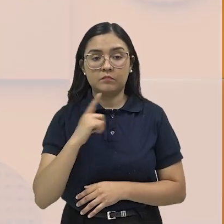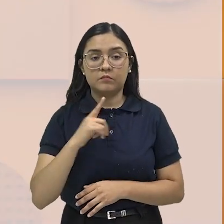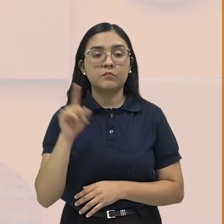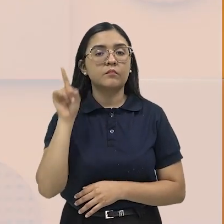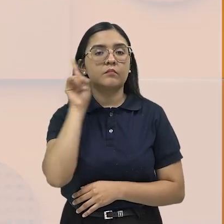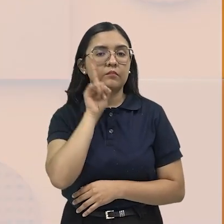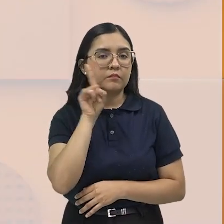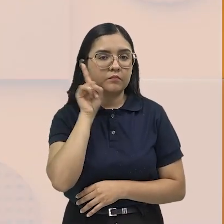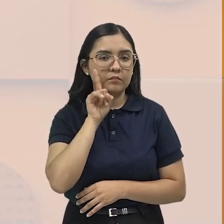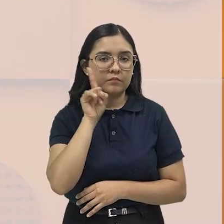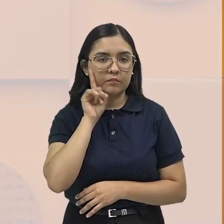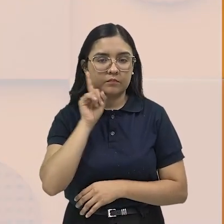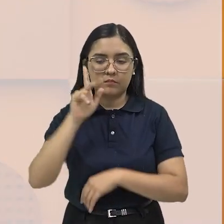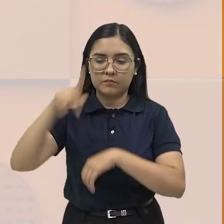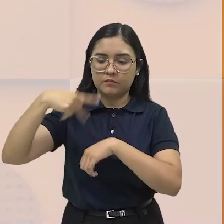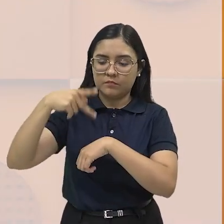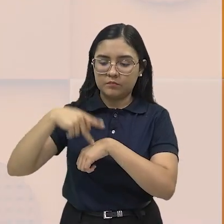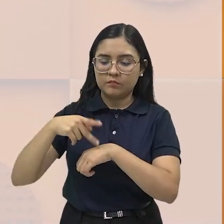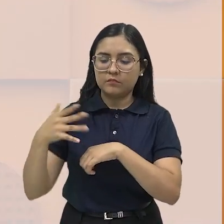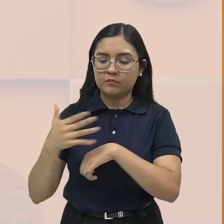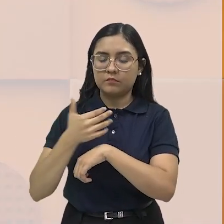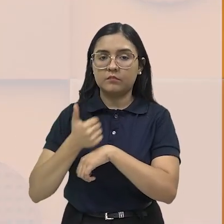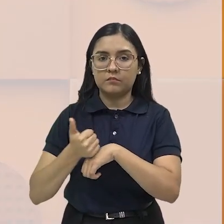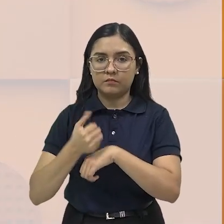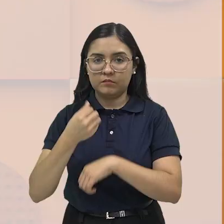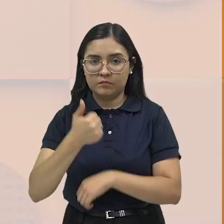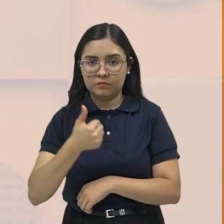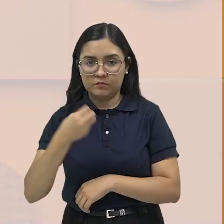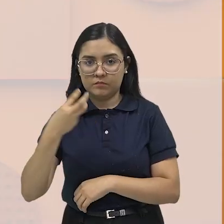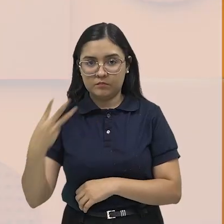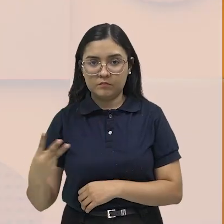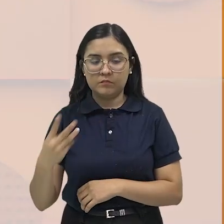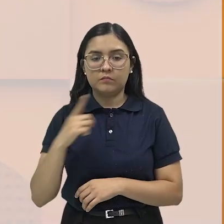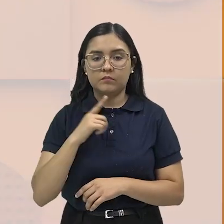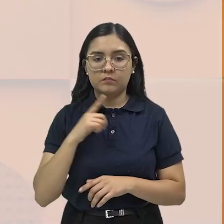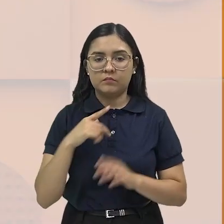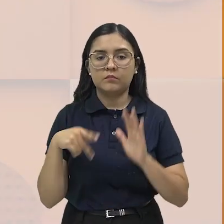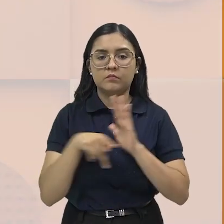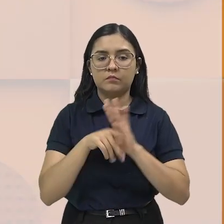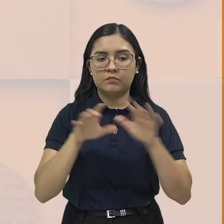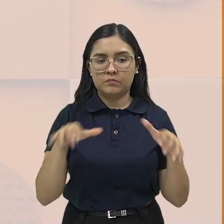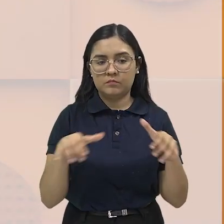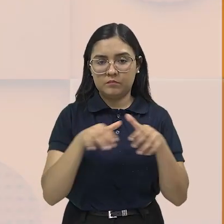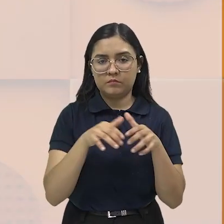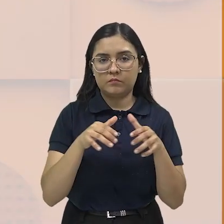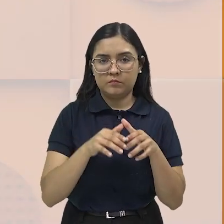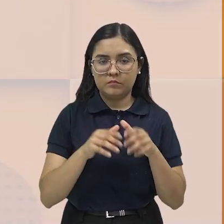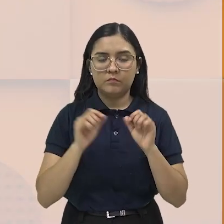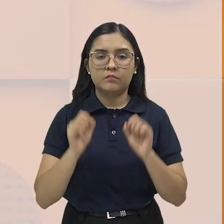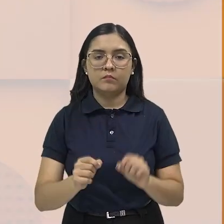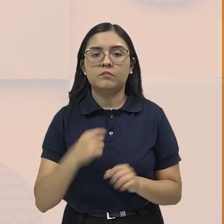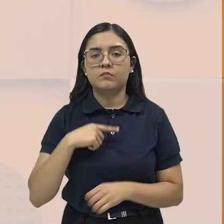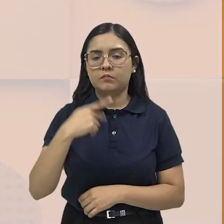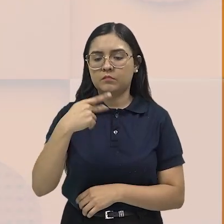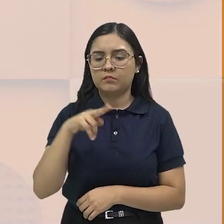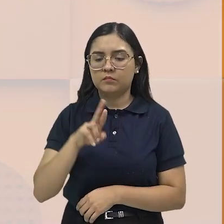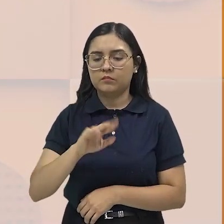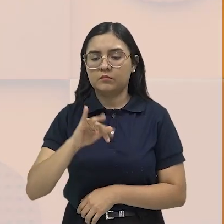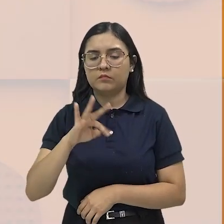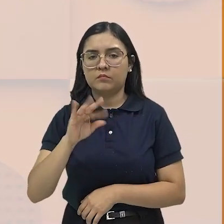Unidos era um país, as 13 colônias, colonizado por puritanos ingleses que acreditavam, entre outras